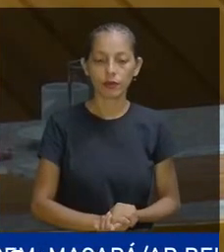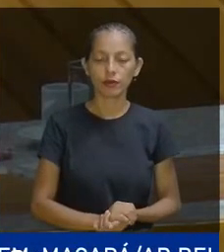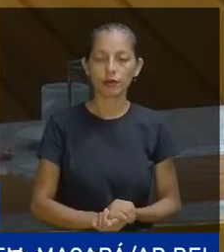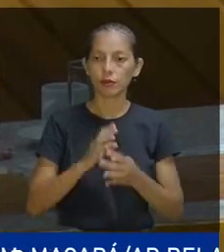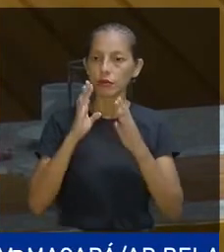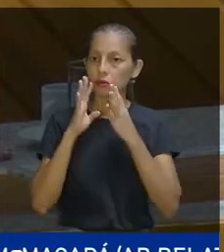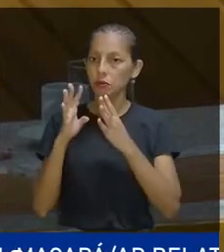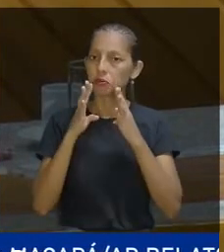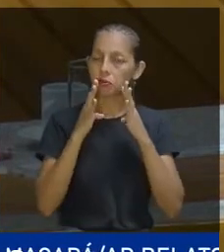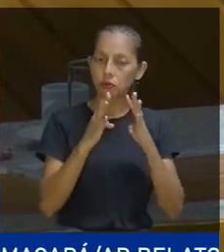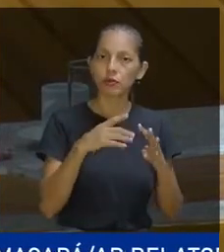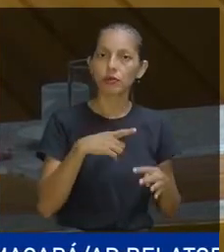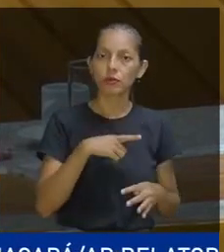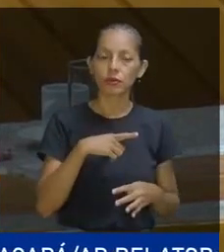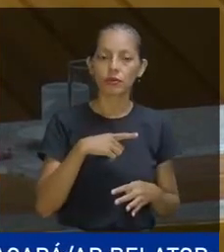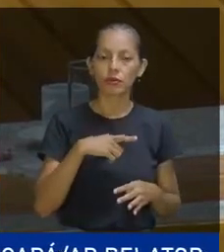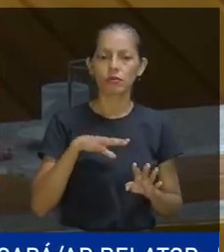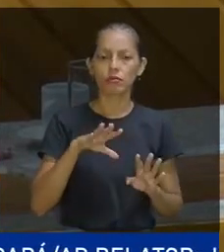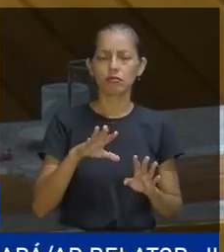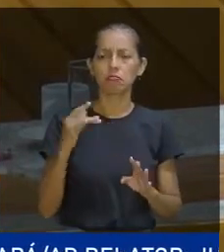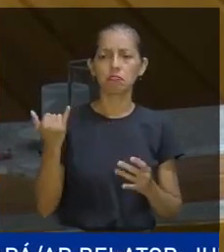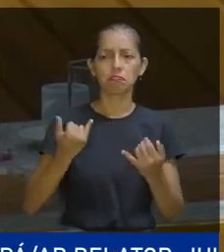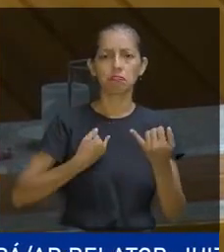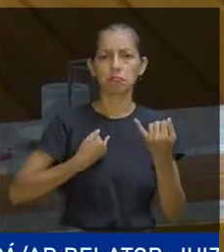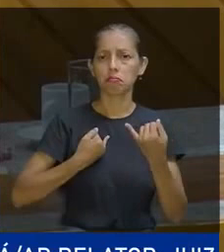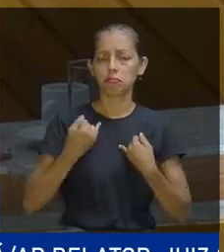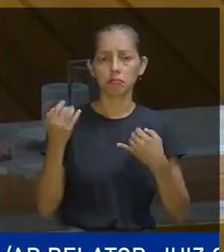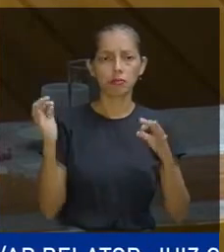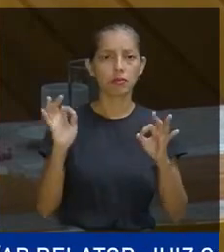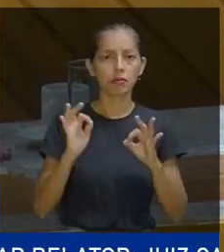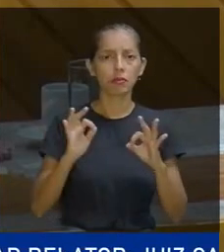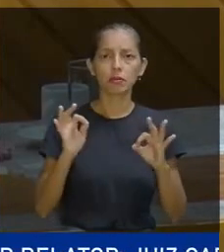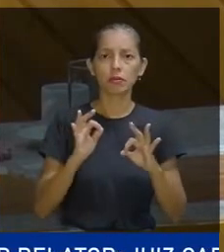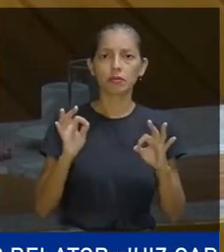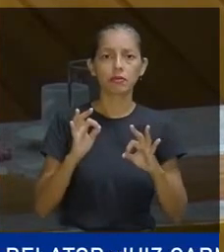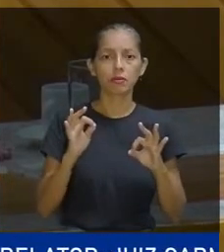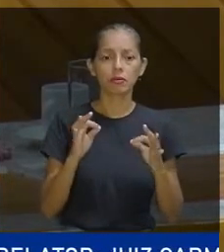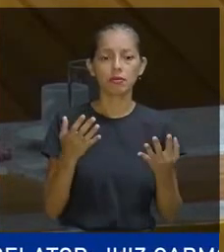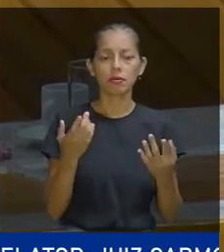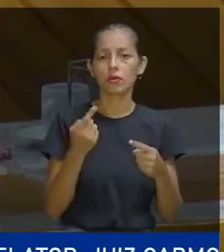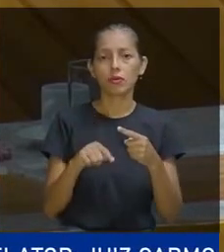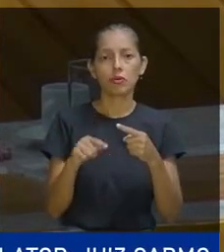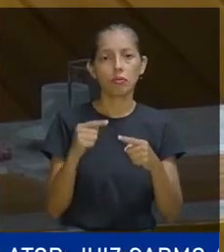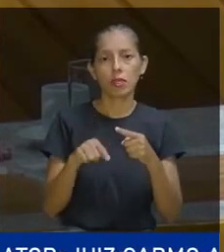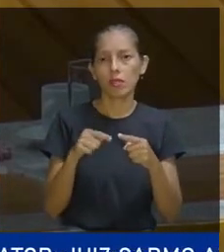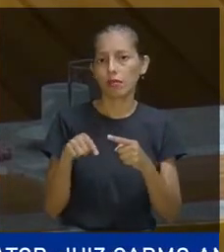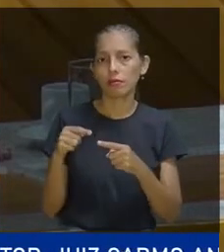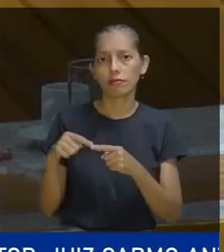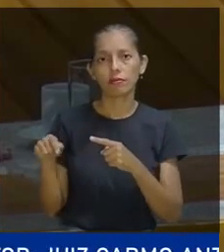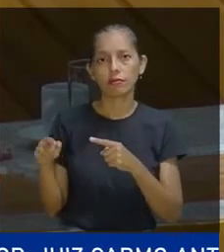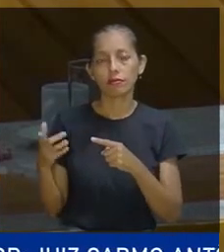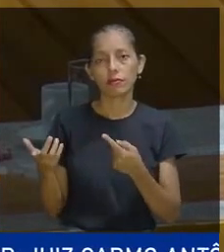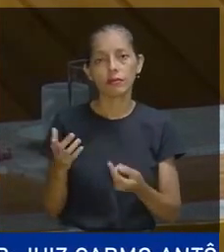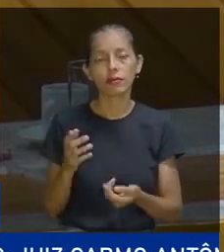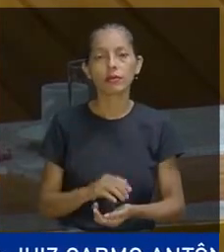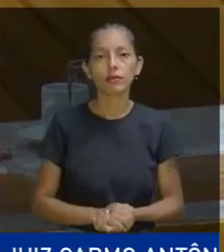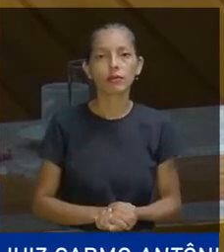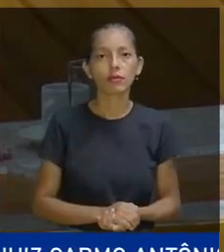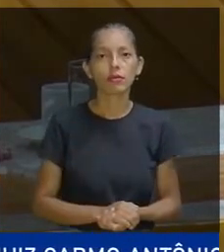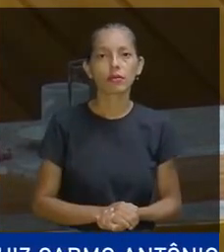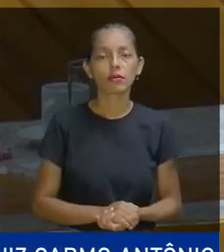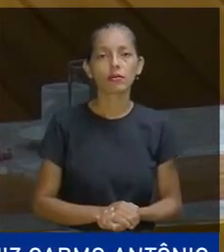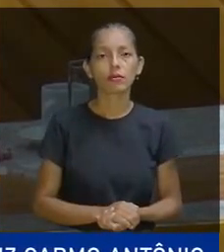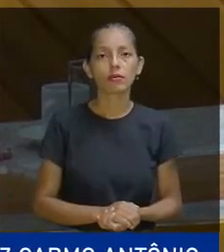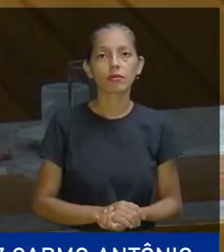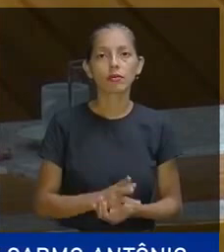recipiente, né? E ninguém confirmou isso, ao contrário, disseram, não, doutor, realmente a gente ouviu falar que aconteceu isso. Eu perguntei, mas